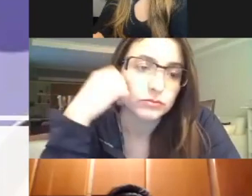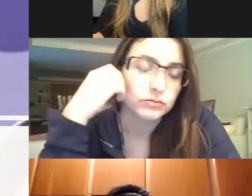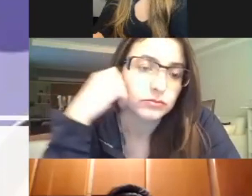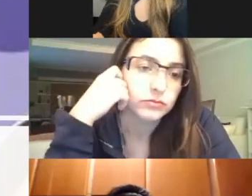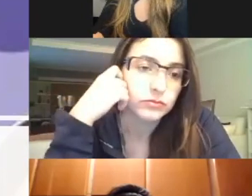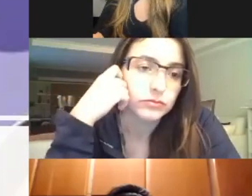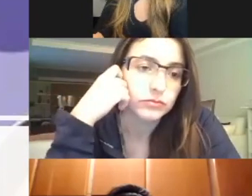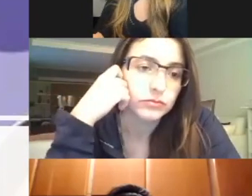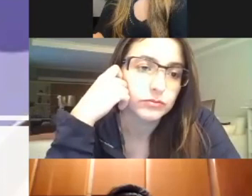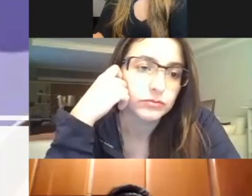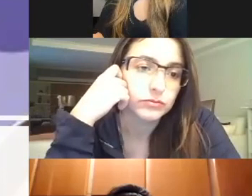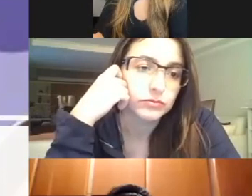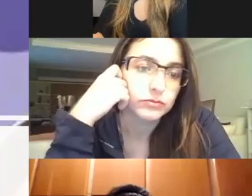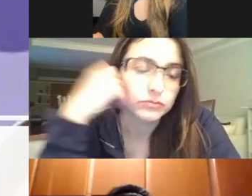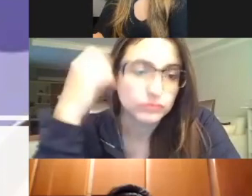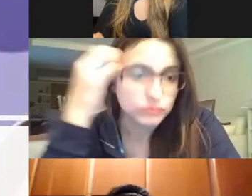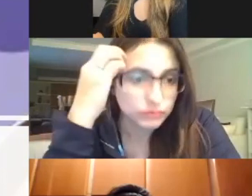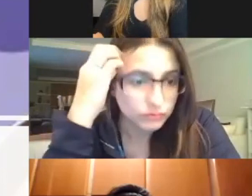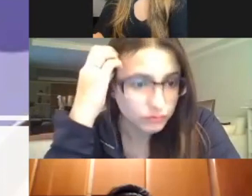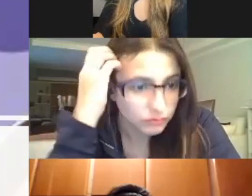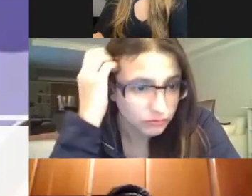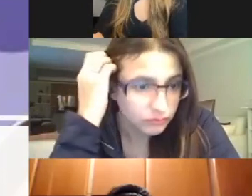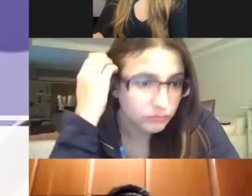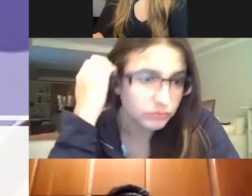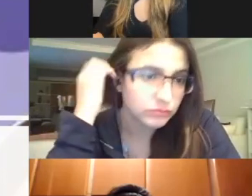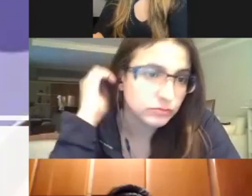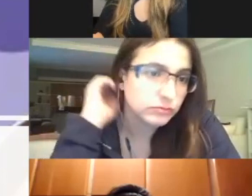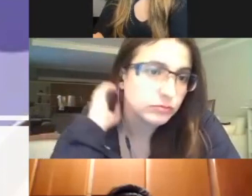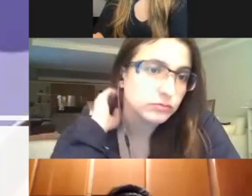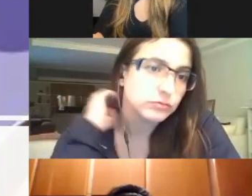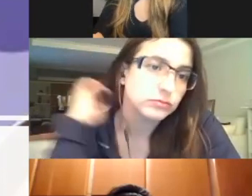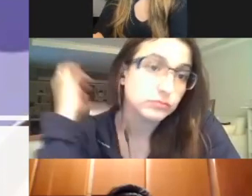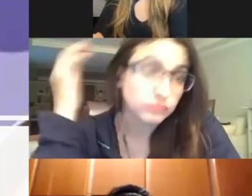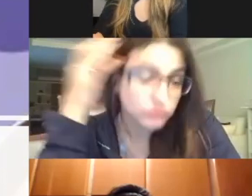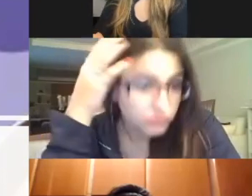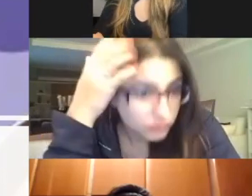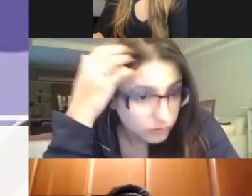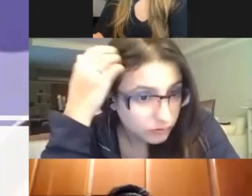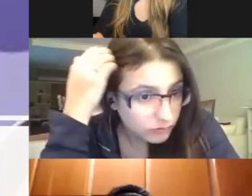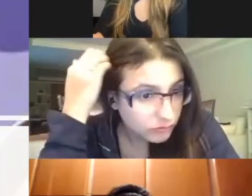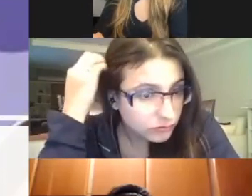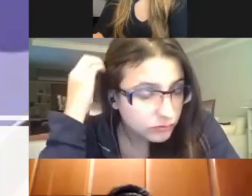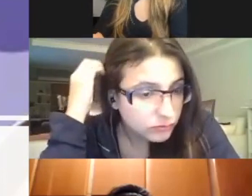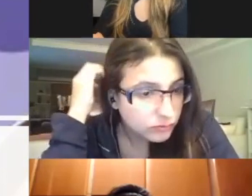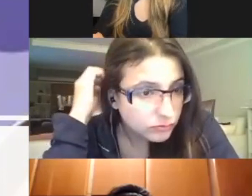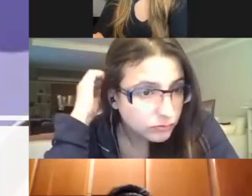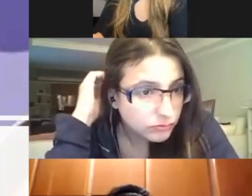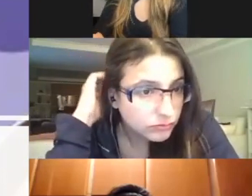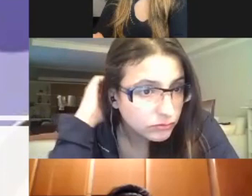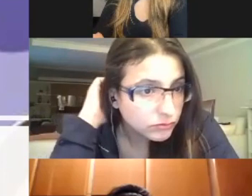Deus, para quem quer fazer e vender, quer dizer, é espetacular. Até porque muita gente...